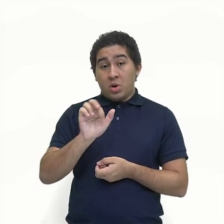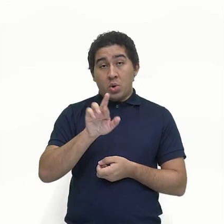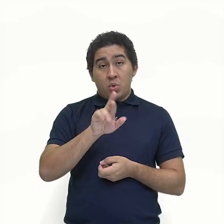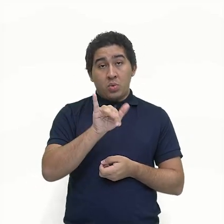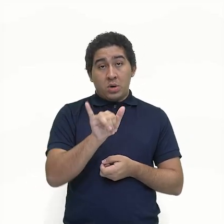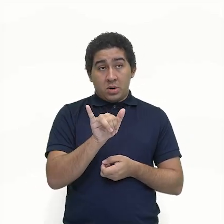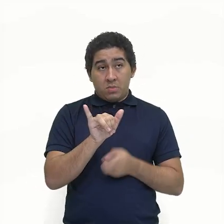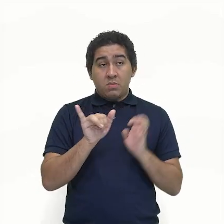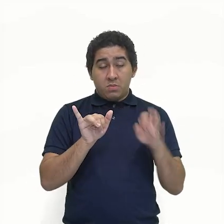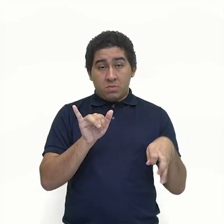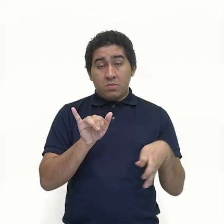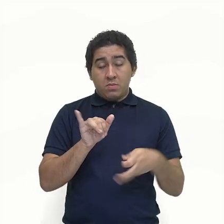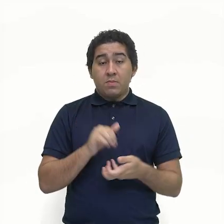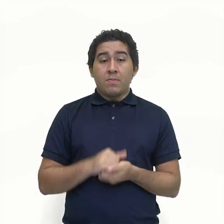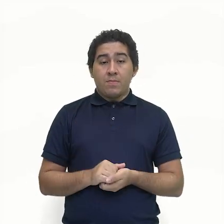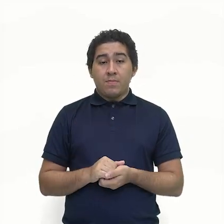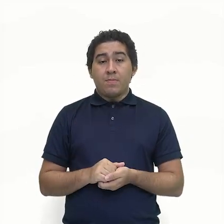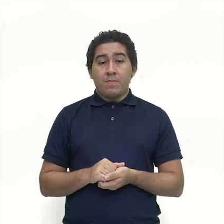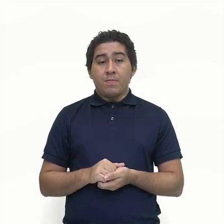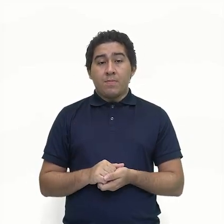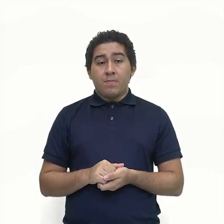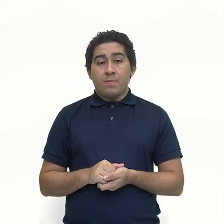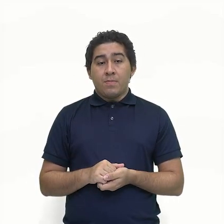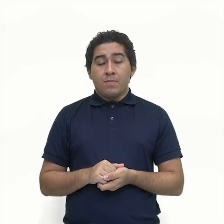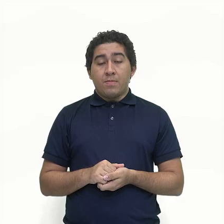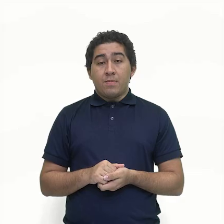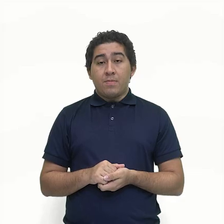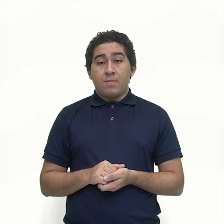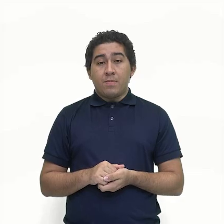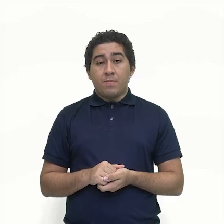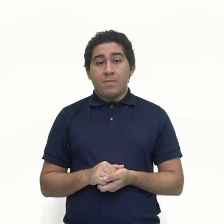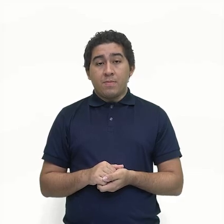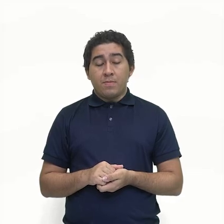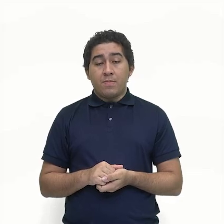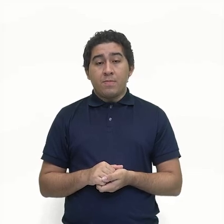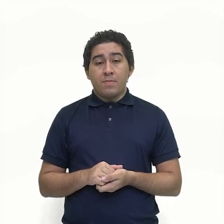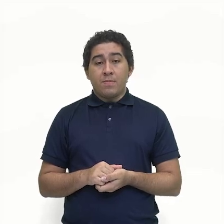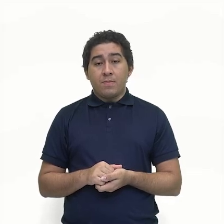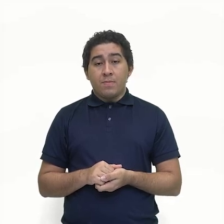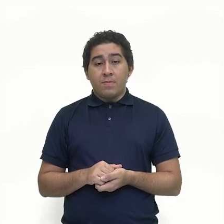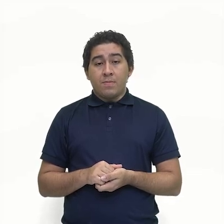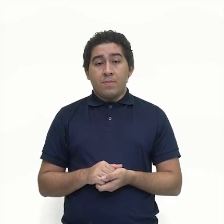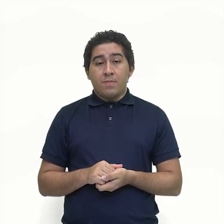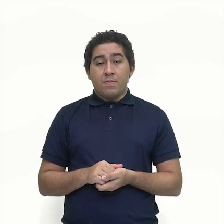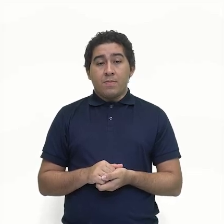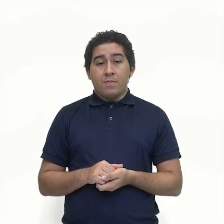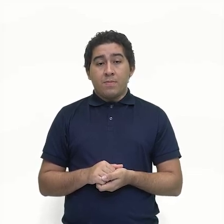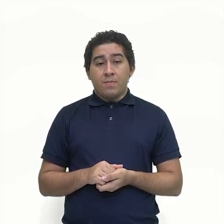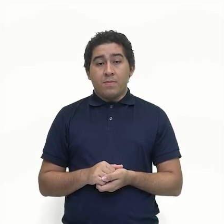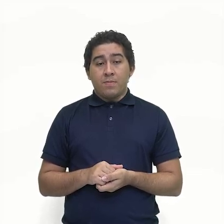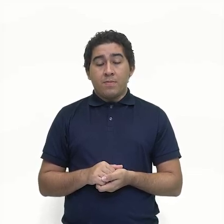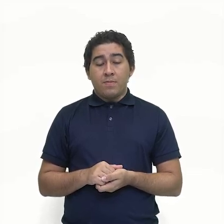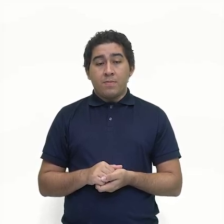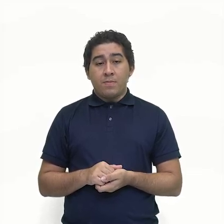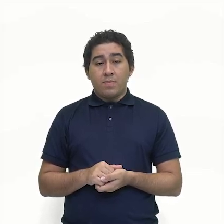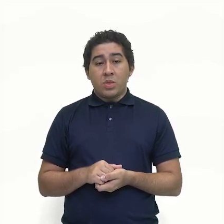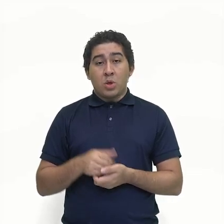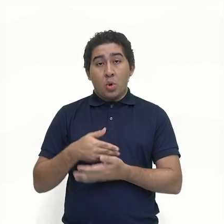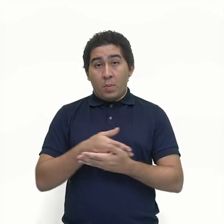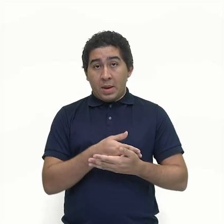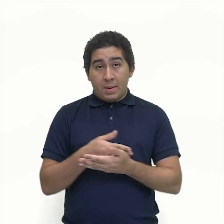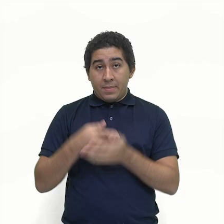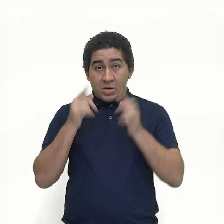normal. Ok? Sem o to, essa é a conjugação. Nós choramos. O bebê chora.